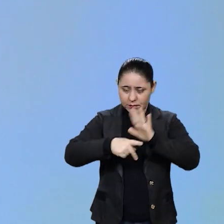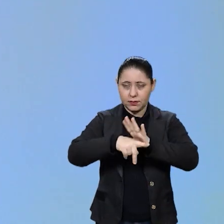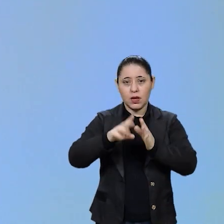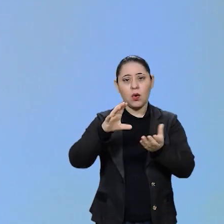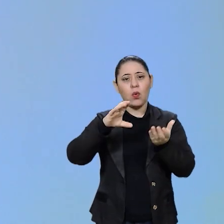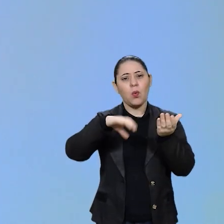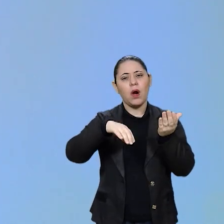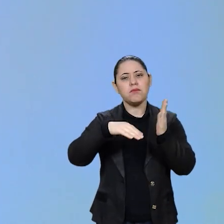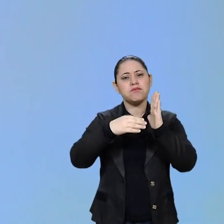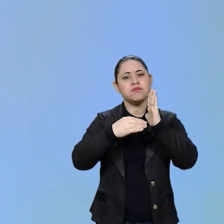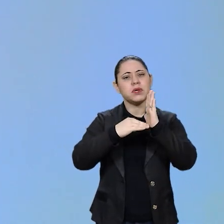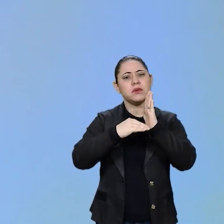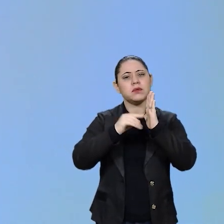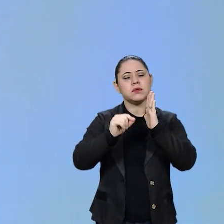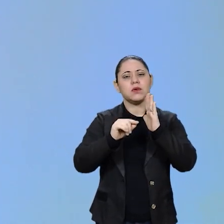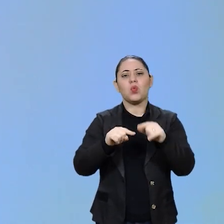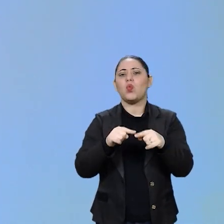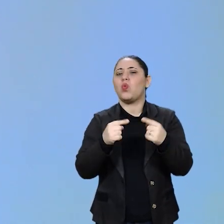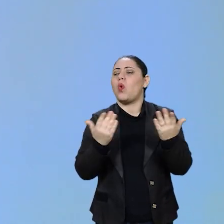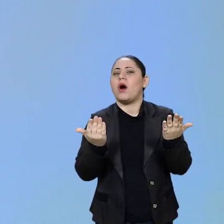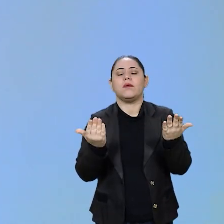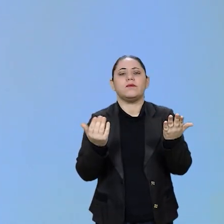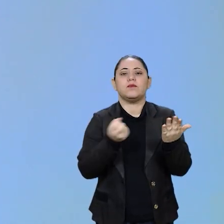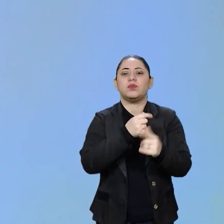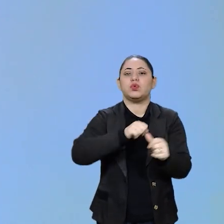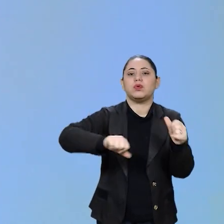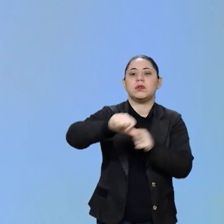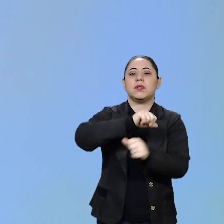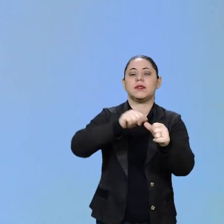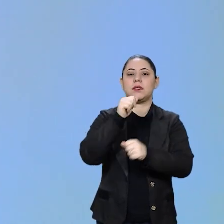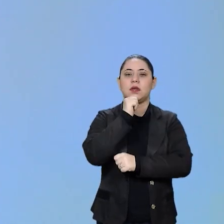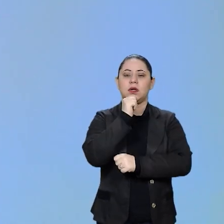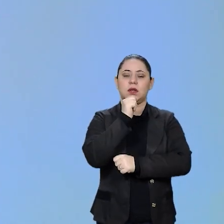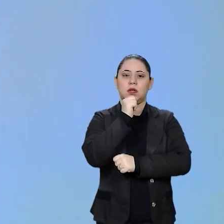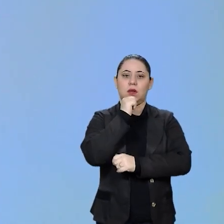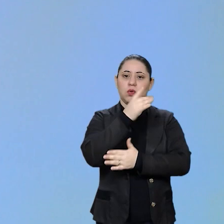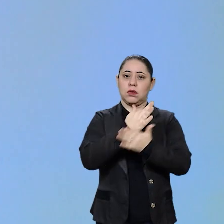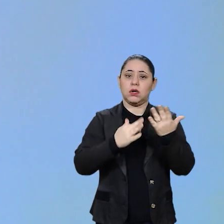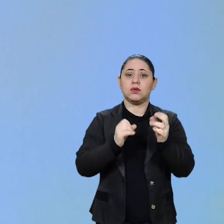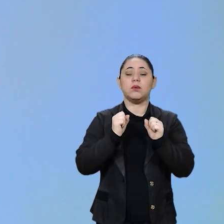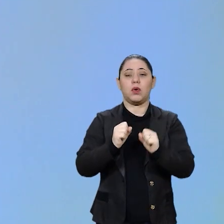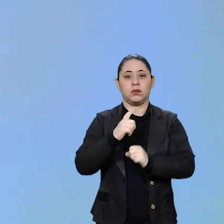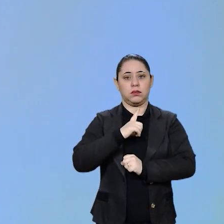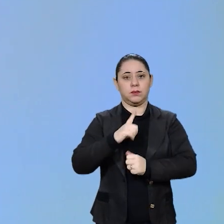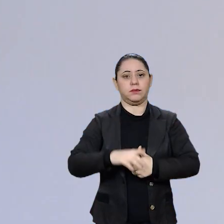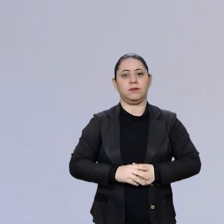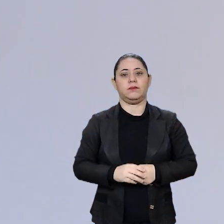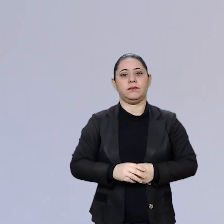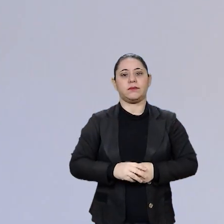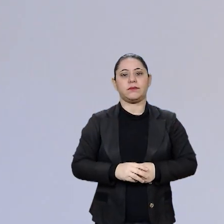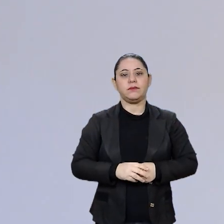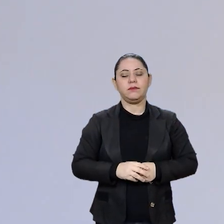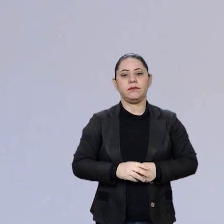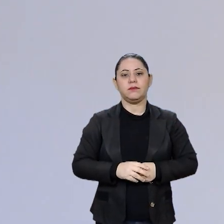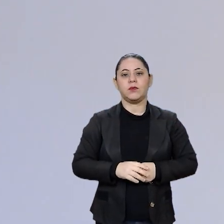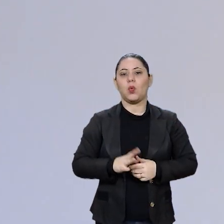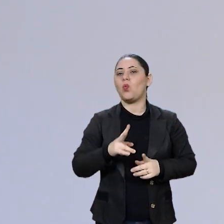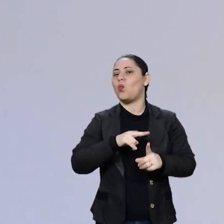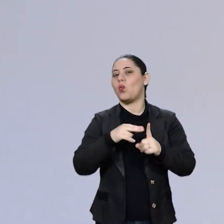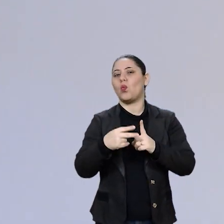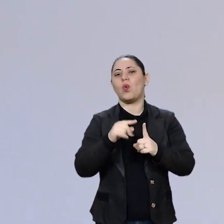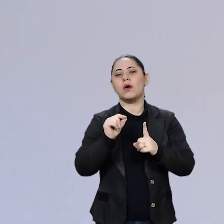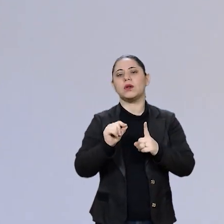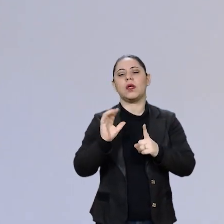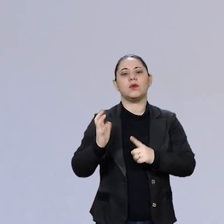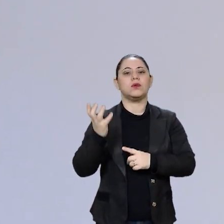que esse texto ainda pode sofrer? Quais são as perspectivas de que isso aconteça? Exatamente, ela se encontra nesse